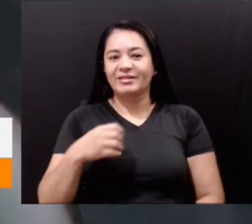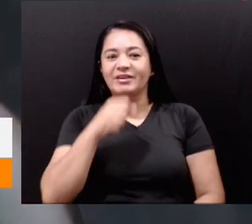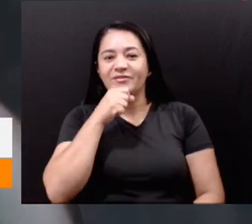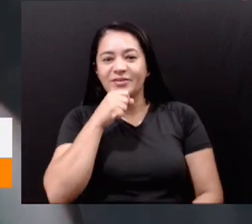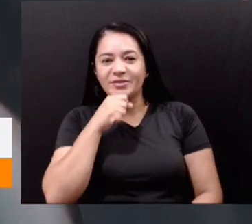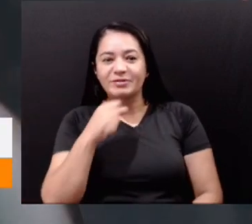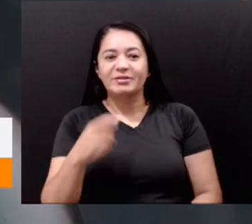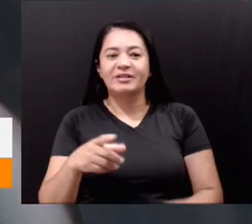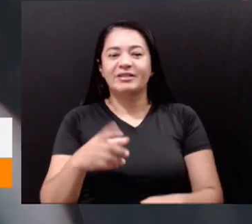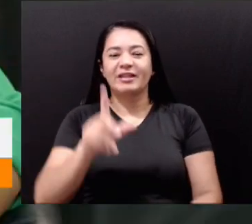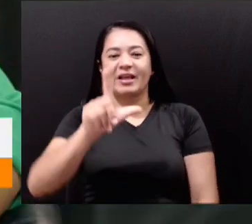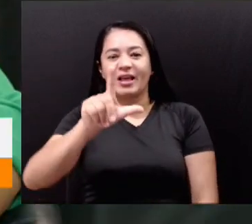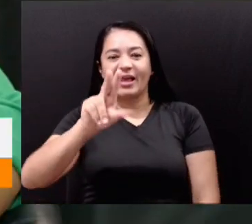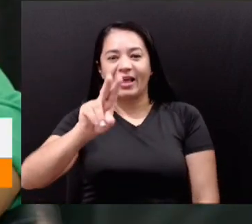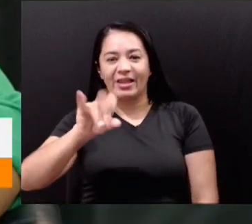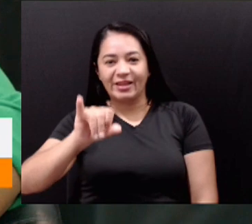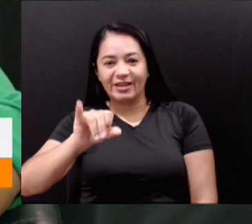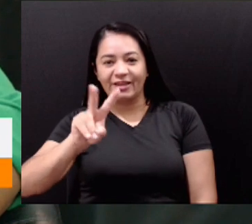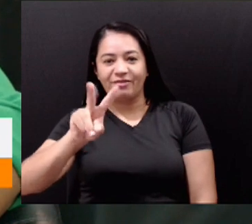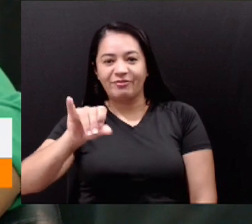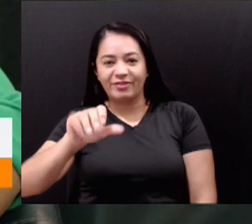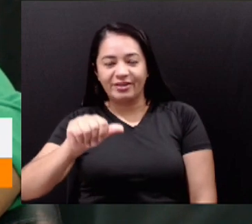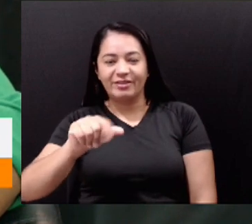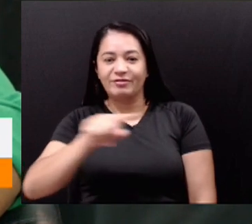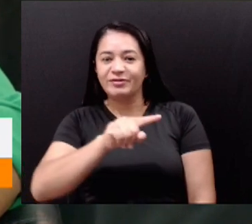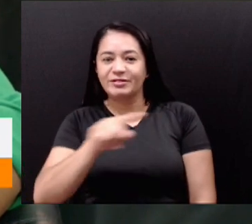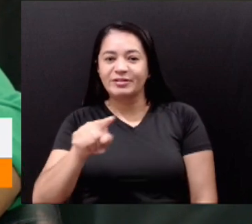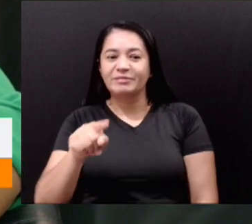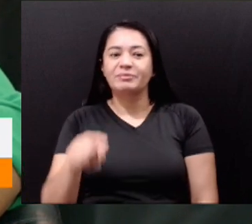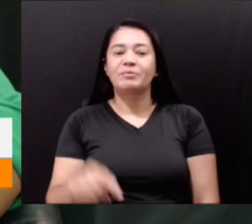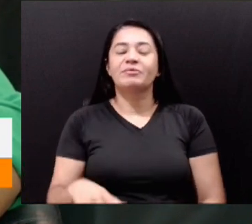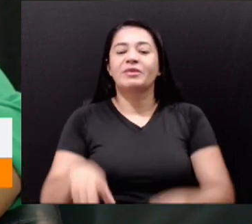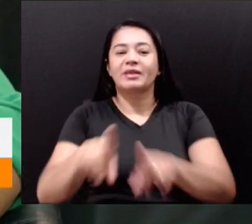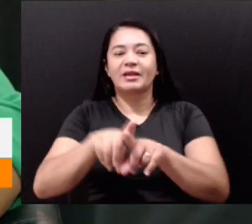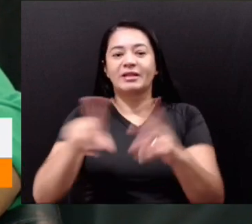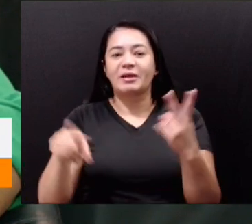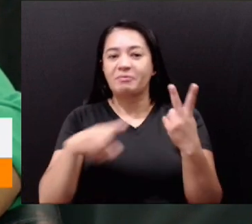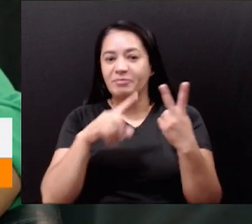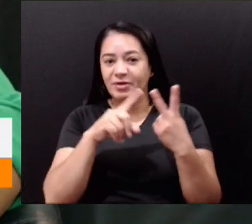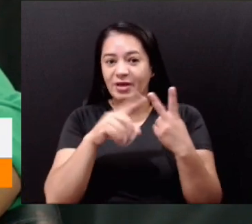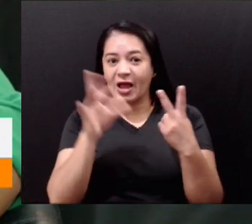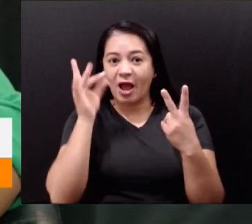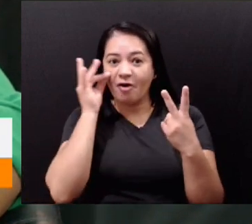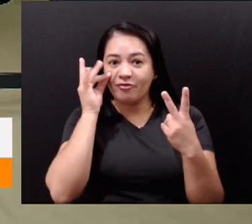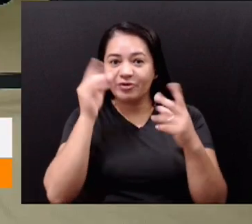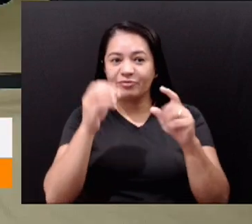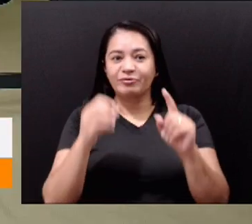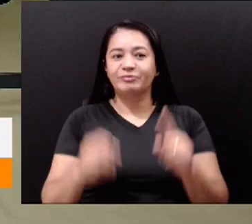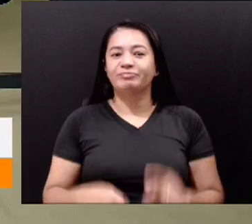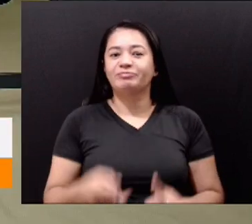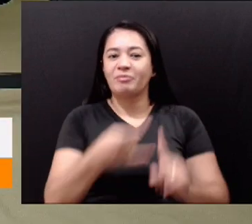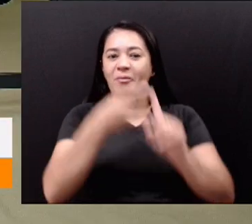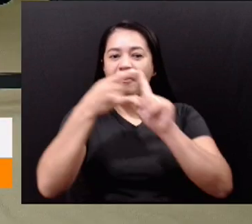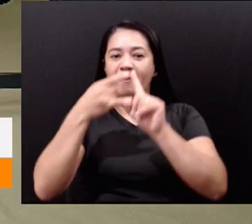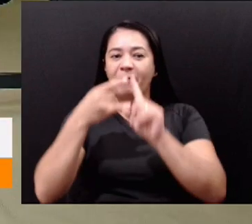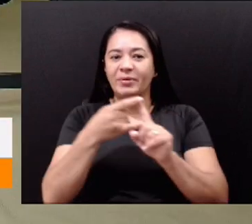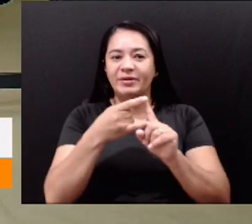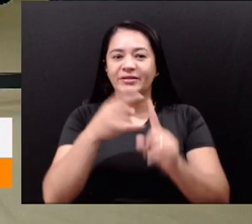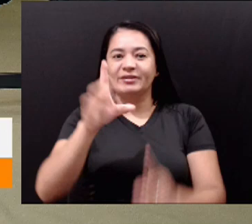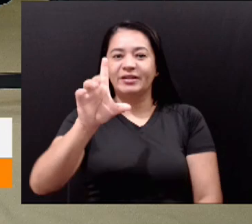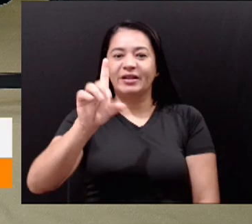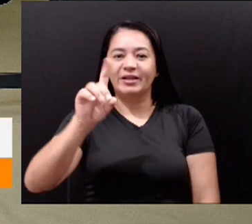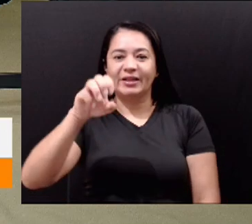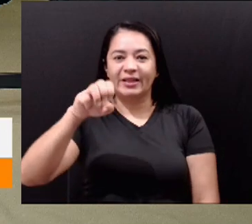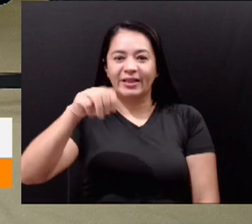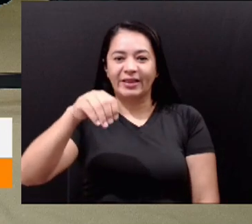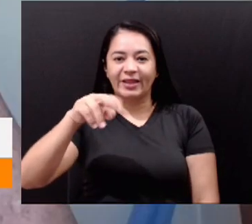você que está aí do outro lado. E também com a gente ao vivo pelo Zoom, a Denise Bertoli. Ela é membro